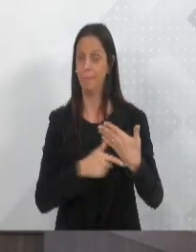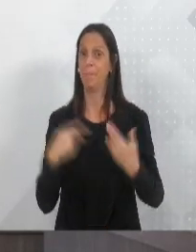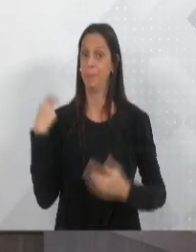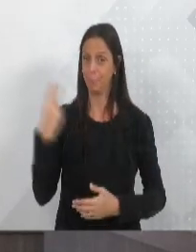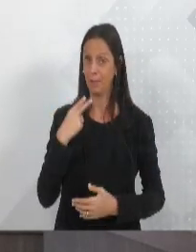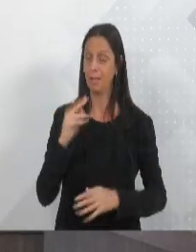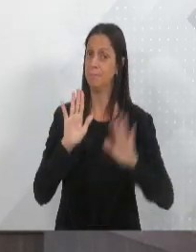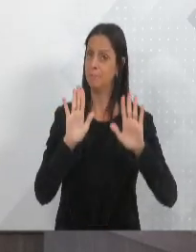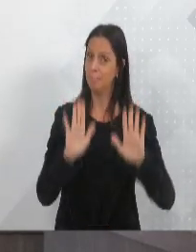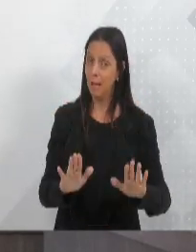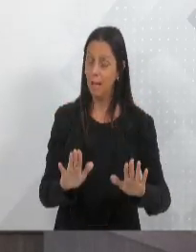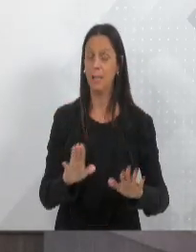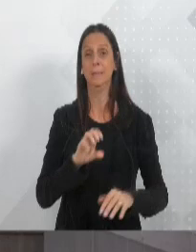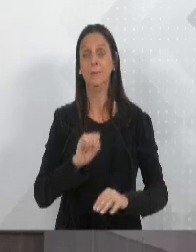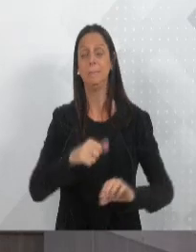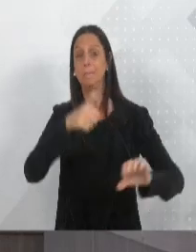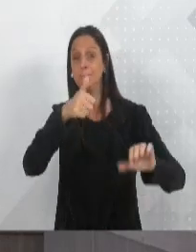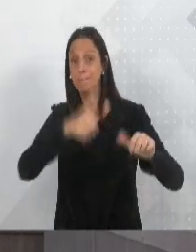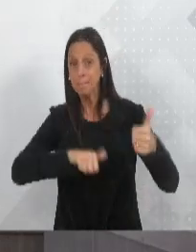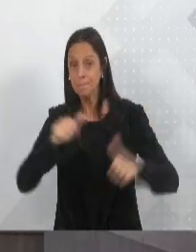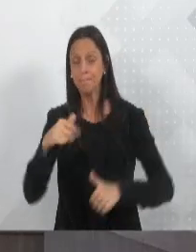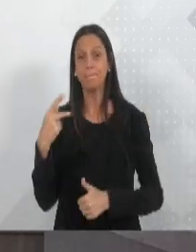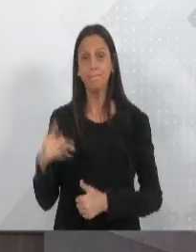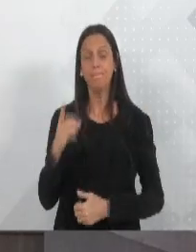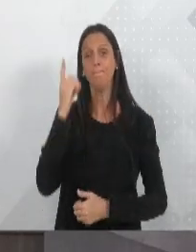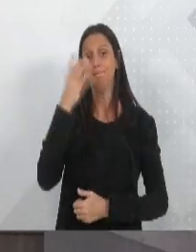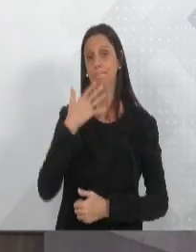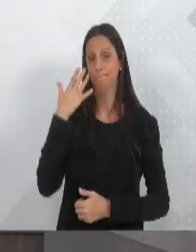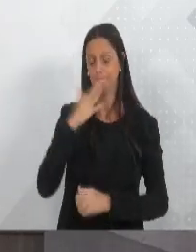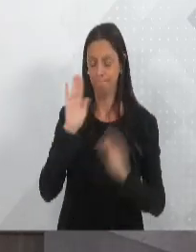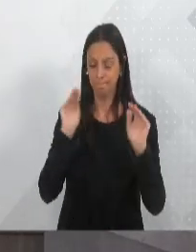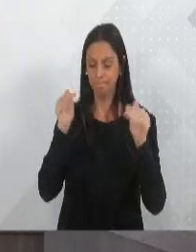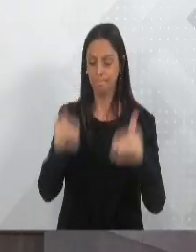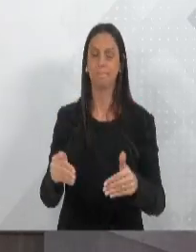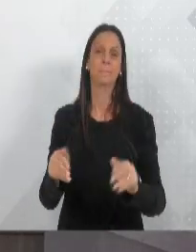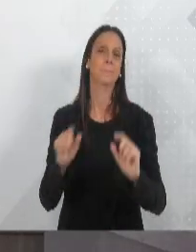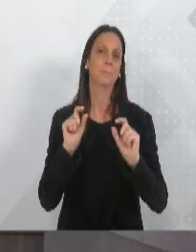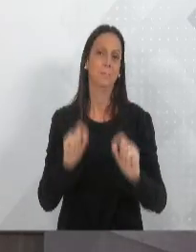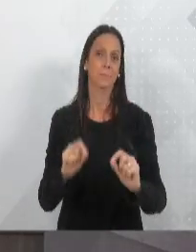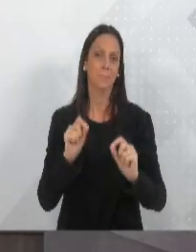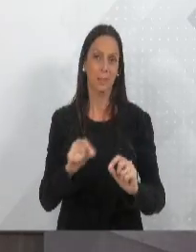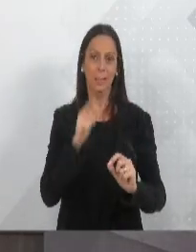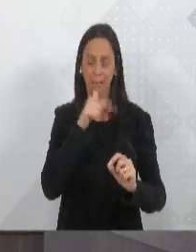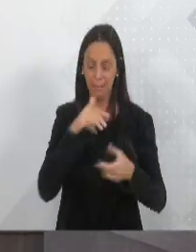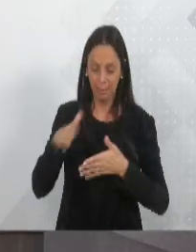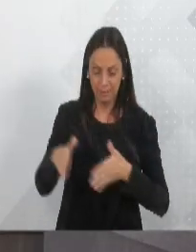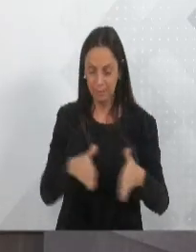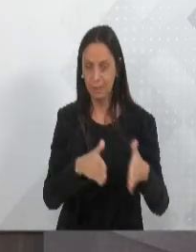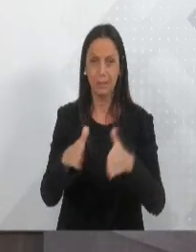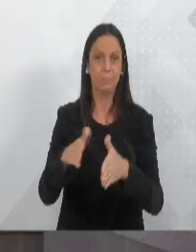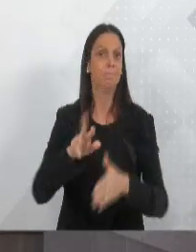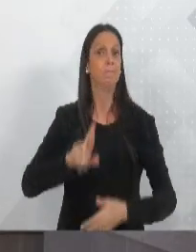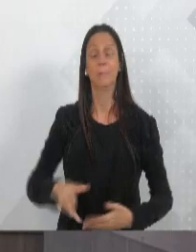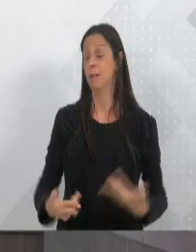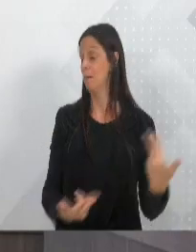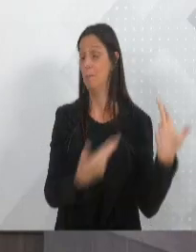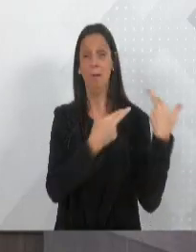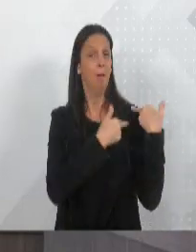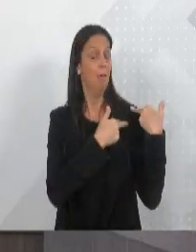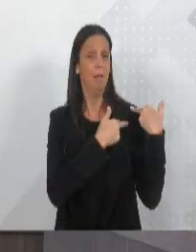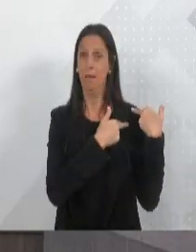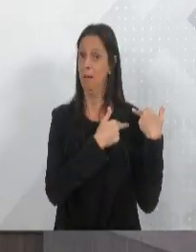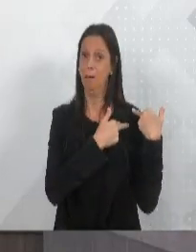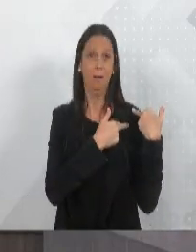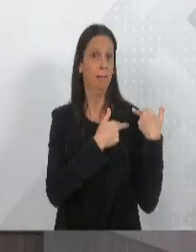mas se o senhor analisar a segunda parte do seu discurso tá aqui voltado para desassoreamento de rio que não é a nossa função